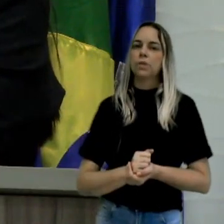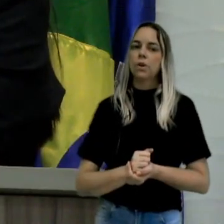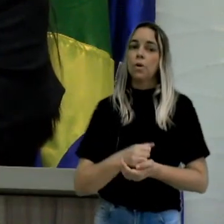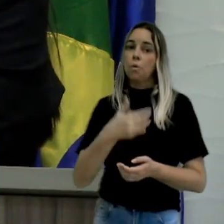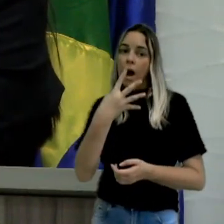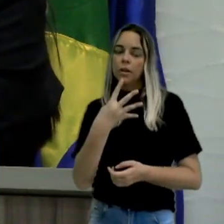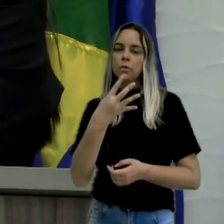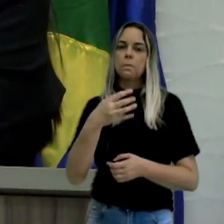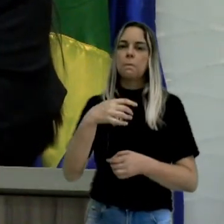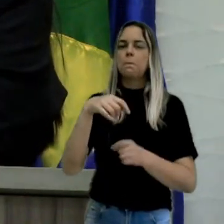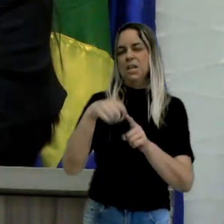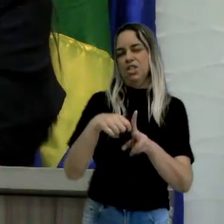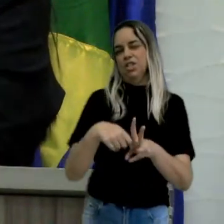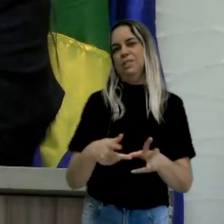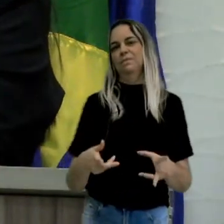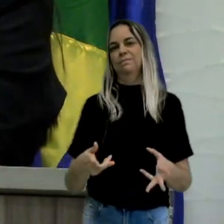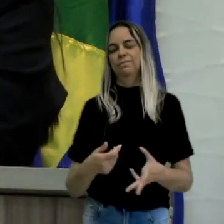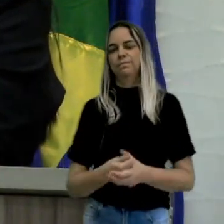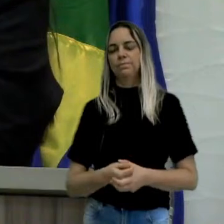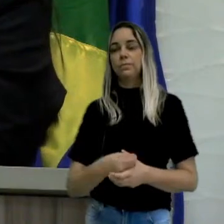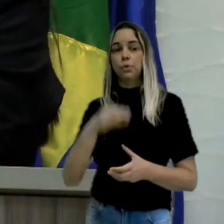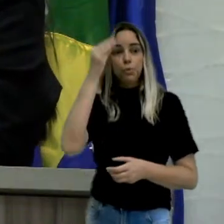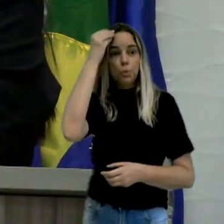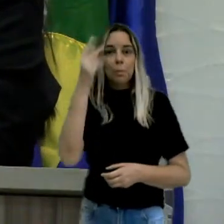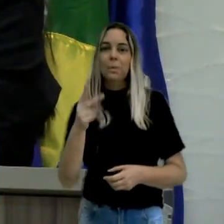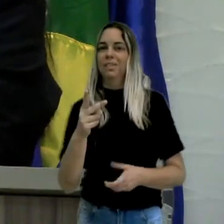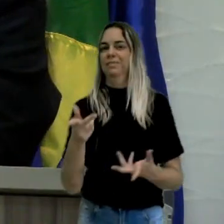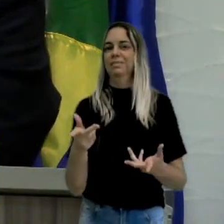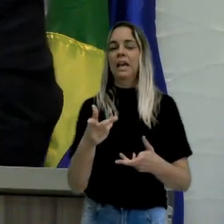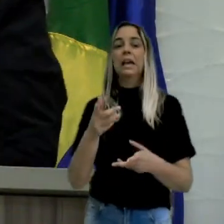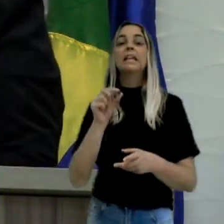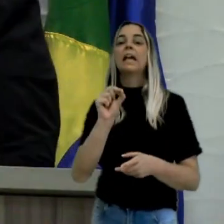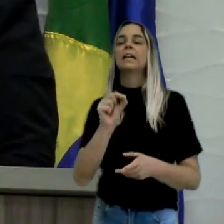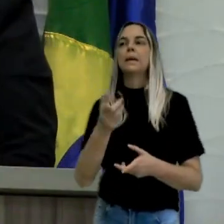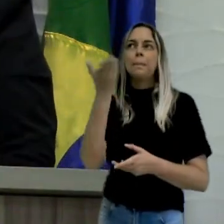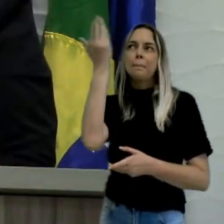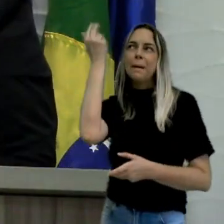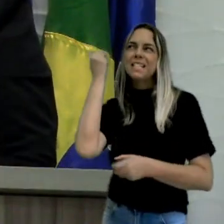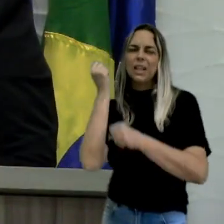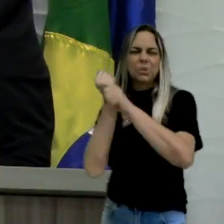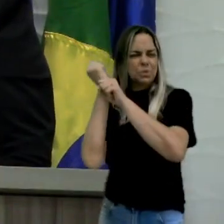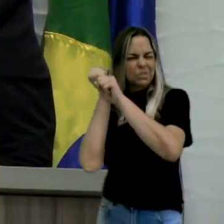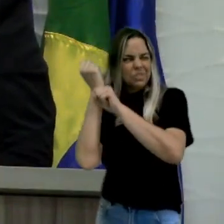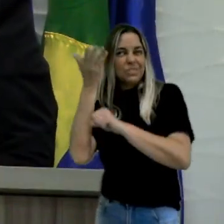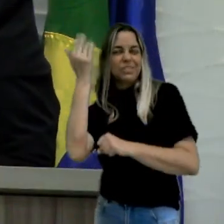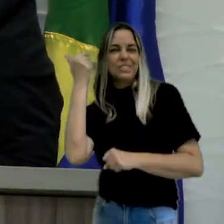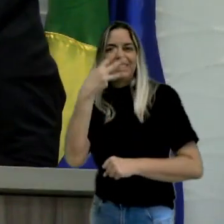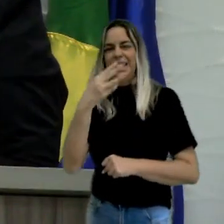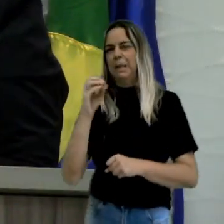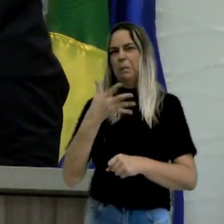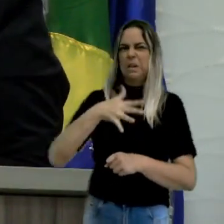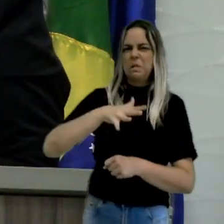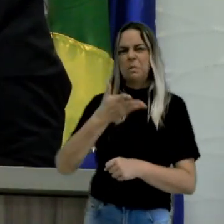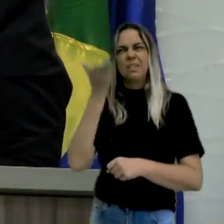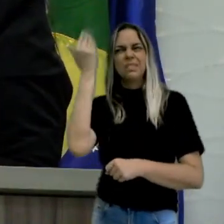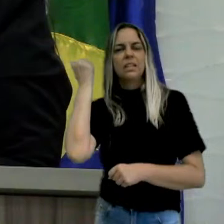Vamos botar a culpa de pessoas nos passados também, porque faz mais de 30 anos que existe essa dificuldade aqui em São